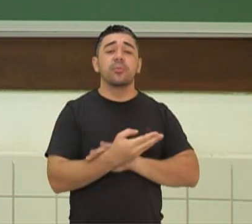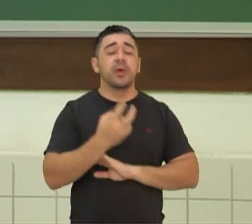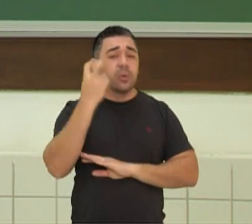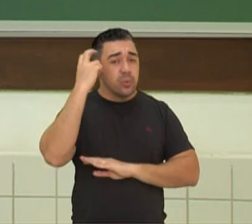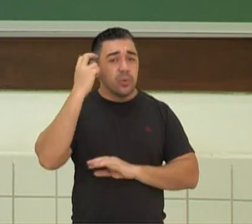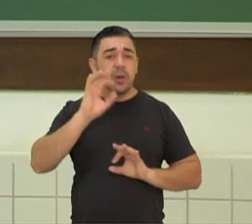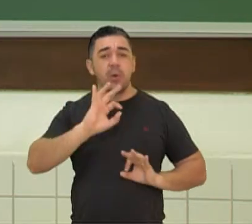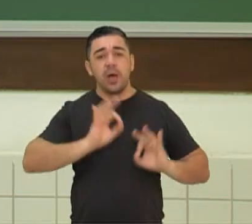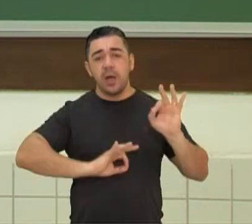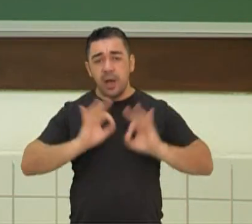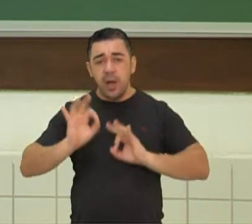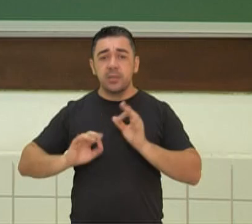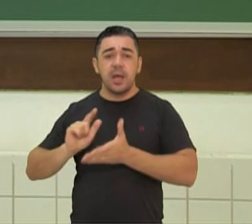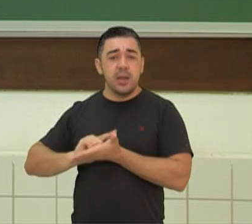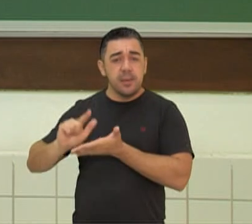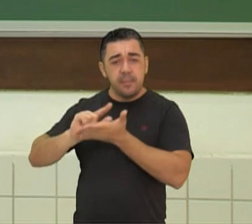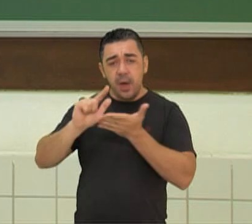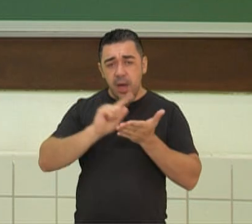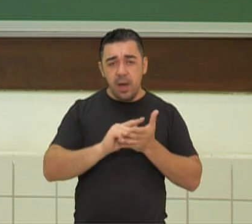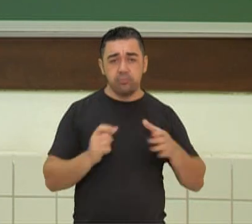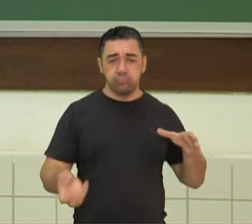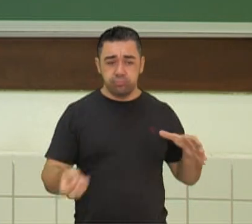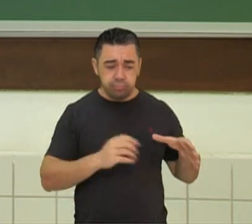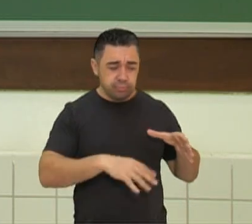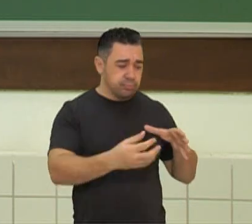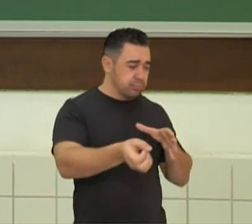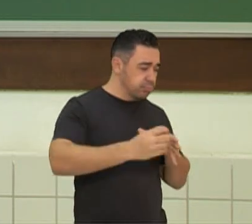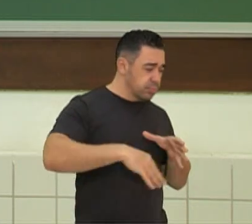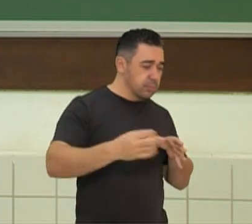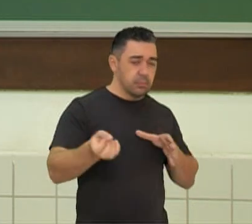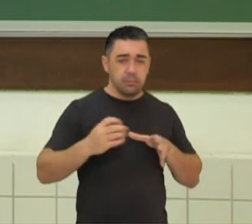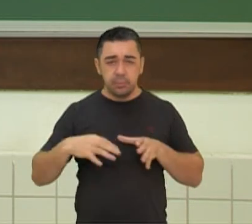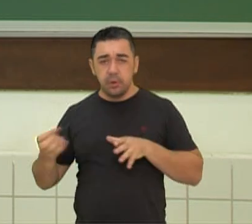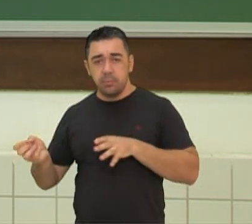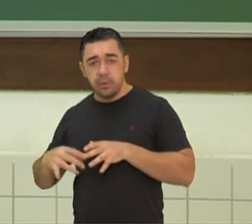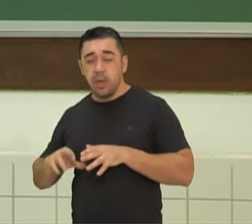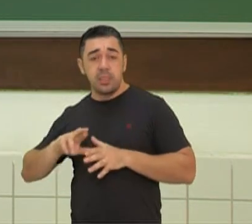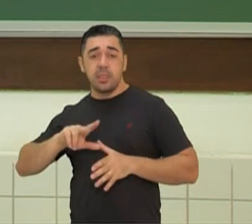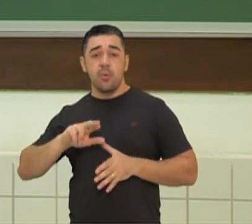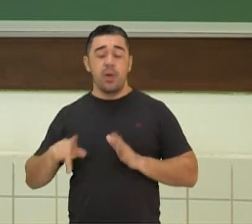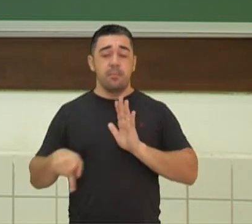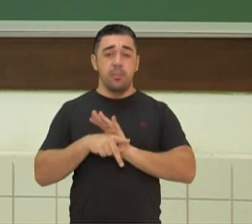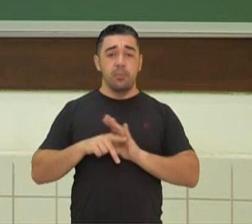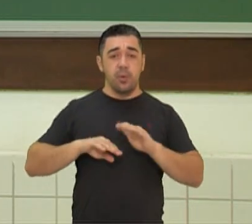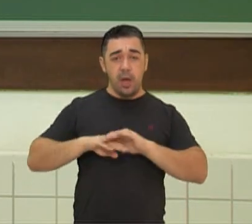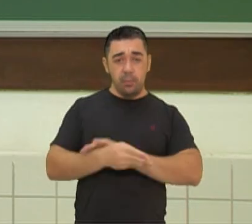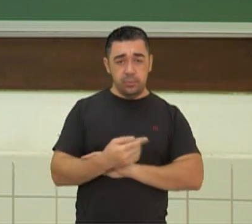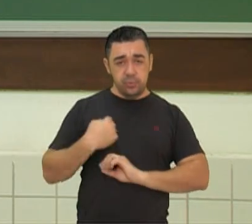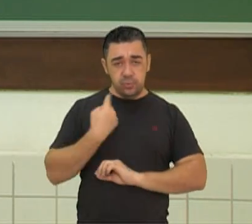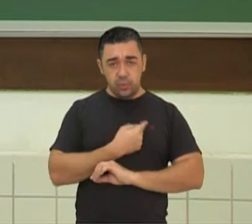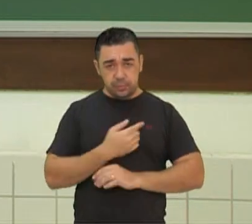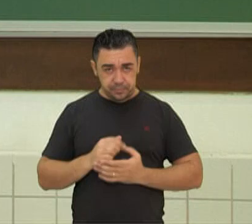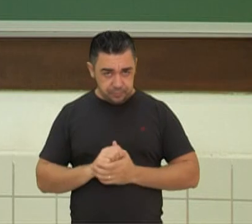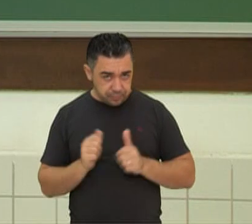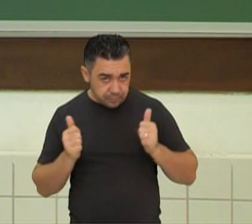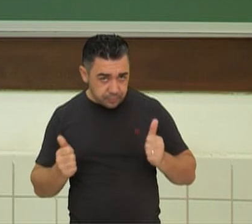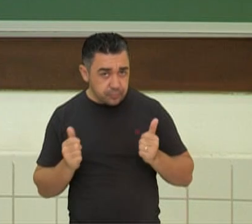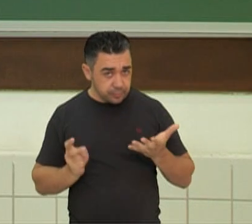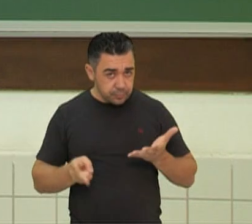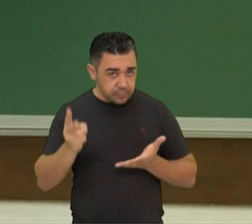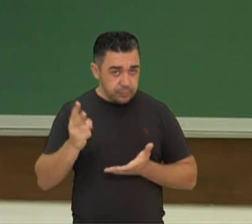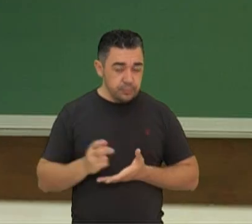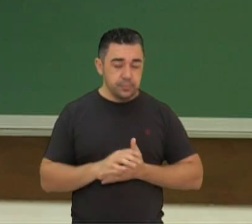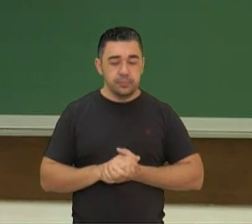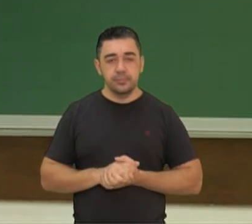de organizar, de limpar aquilo ali. Não pertence a um hábito nosso, aqui. Tudo bem? Podemos